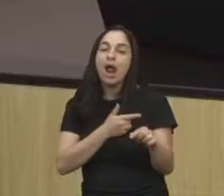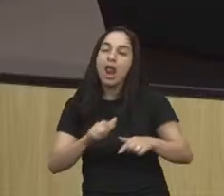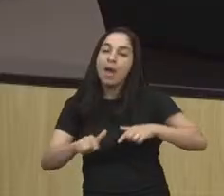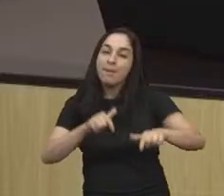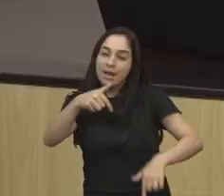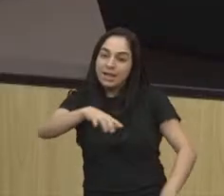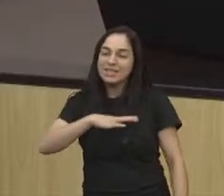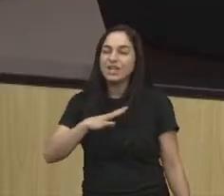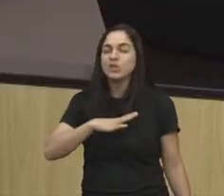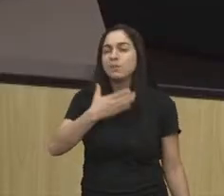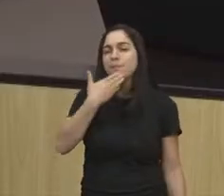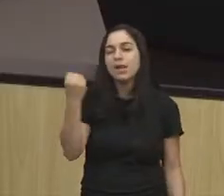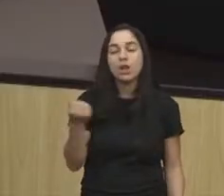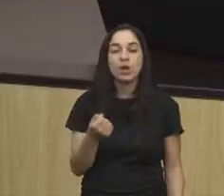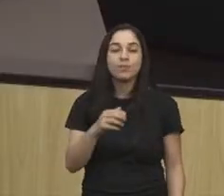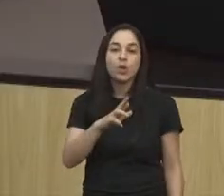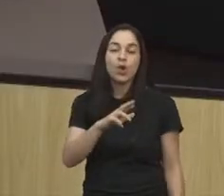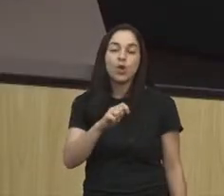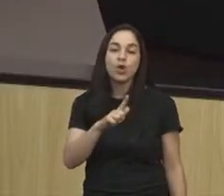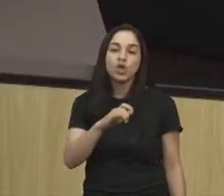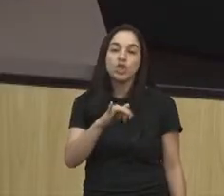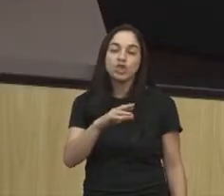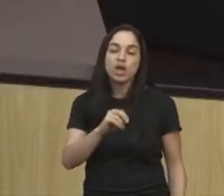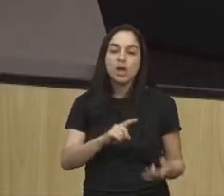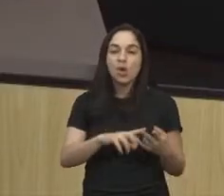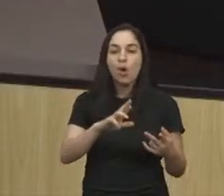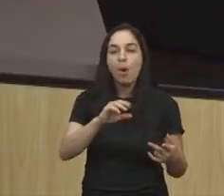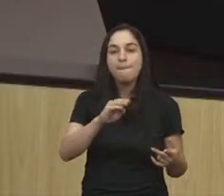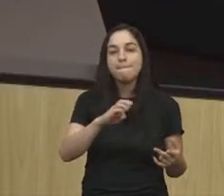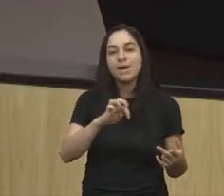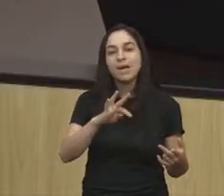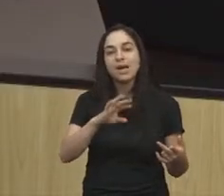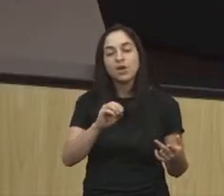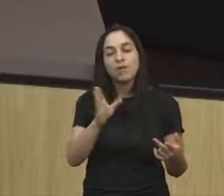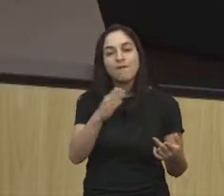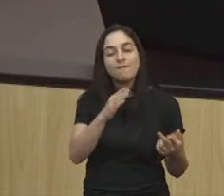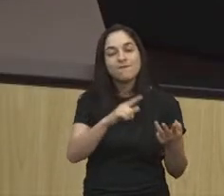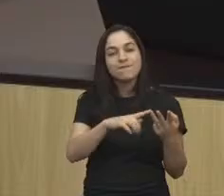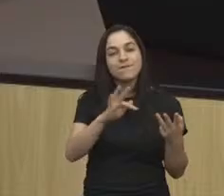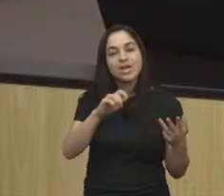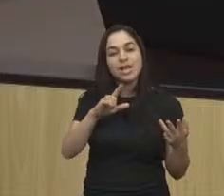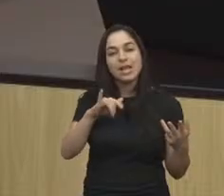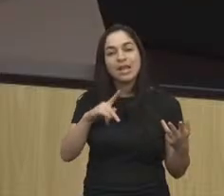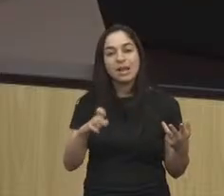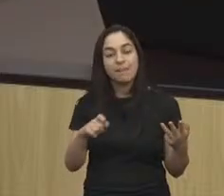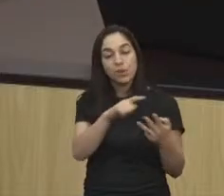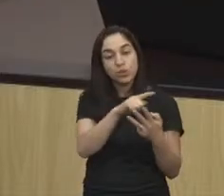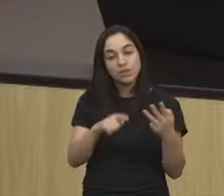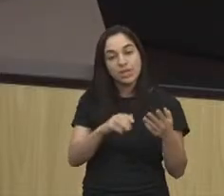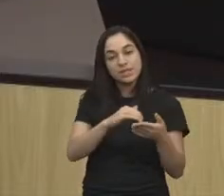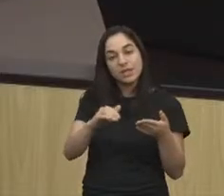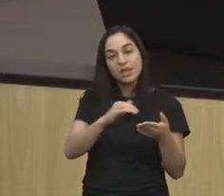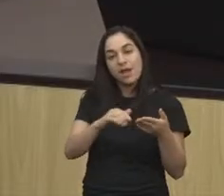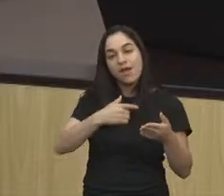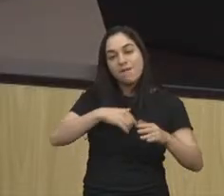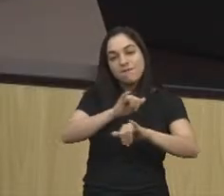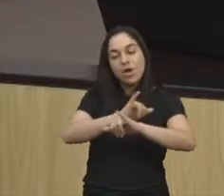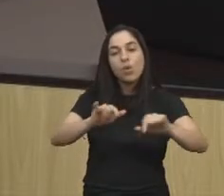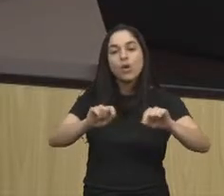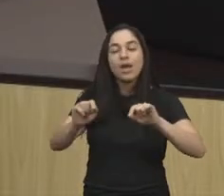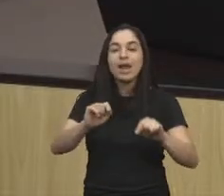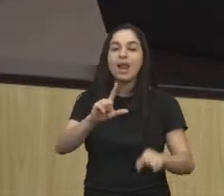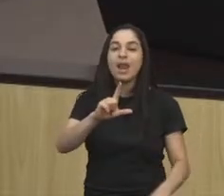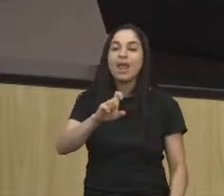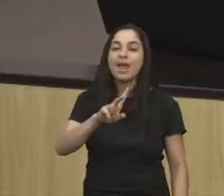na cidade. O Rogério, o Roberto e o Felipe, que são secretários, né? Eu acho que reforçar a importância da gente ter um leve